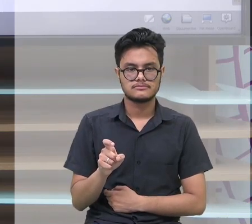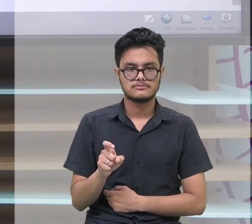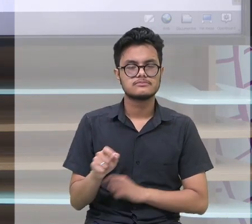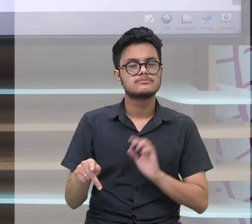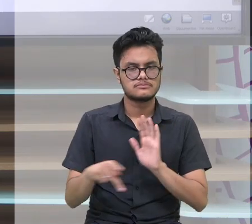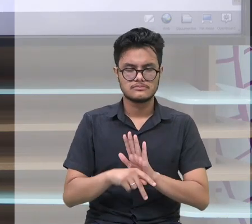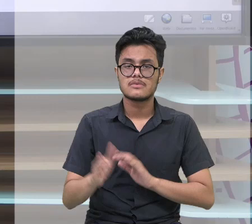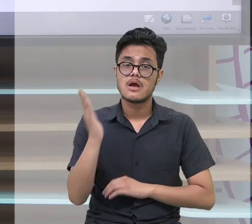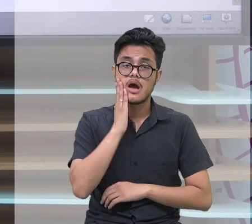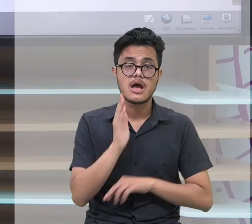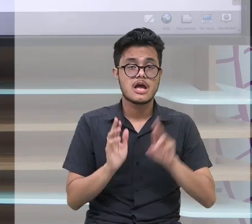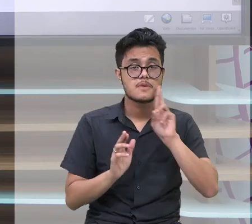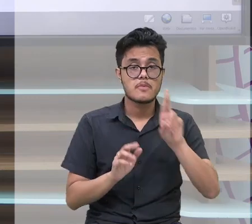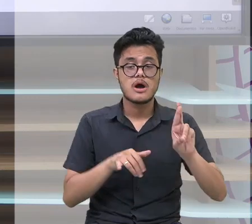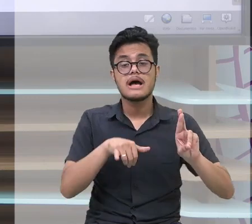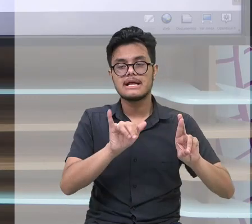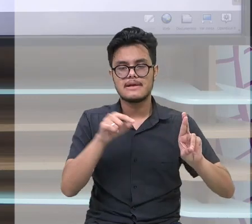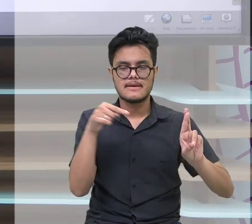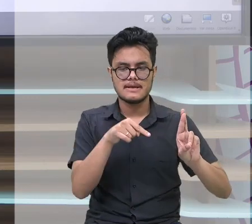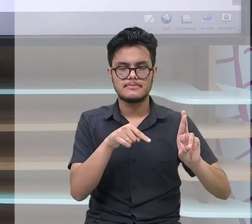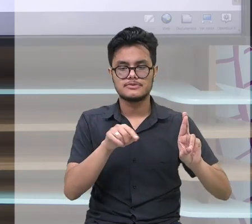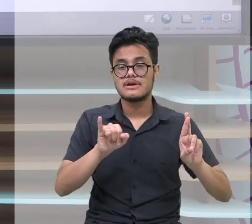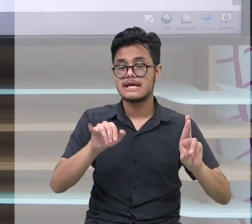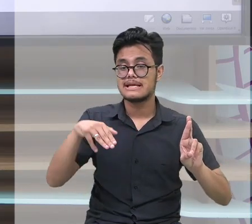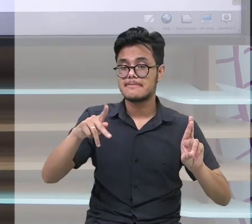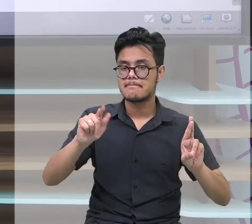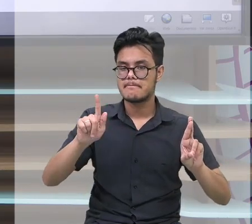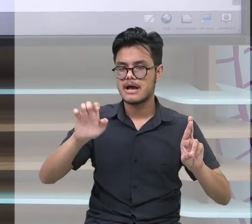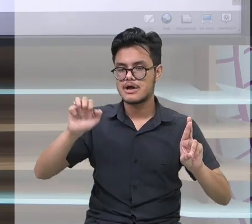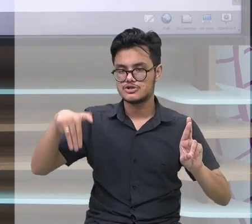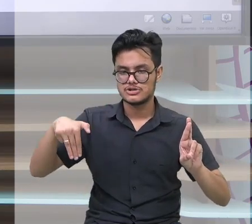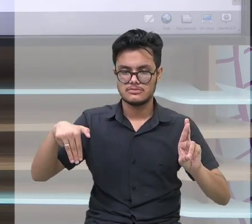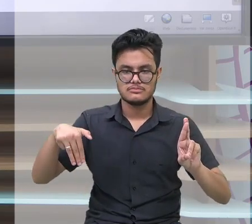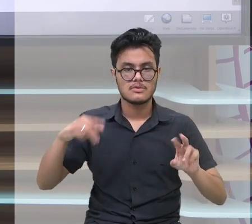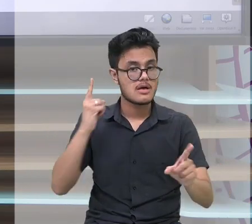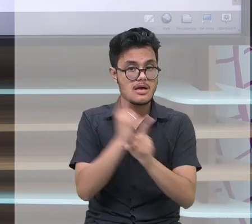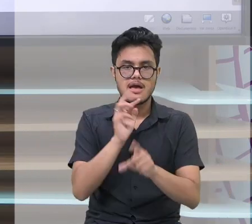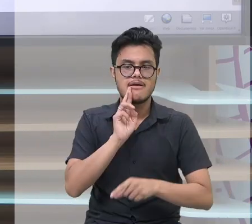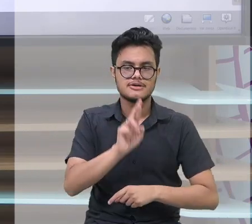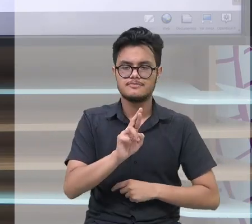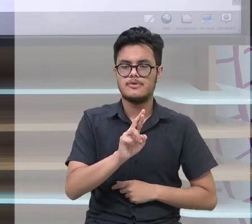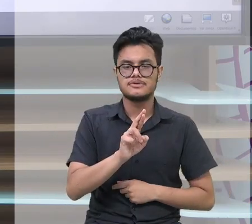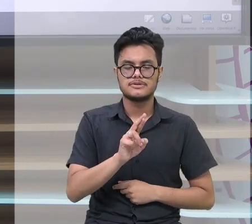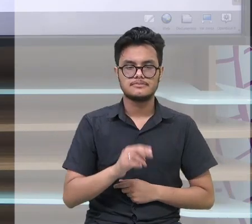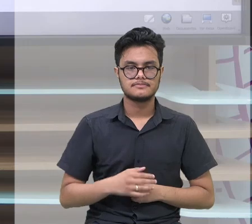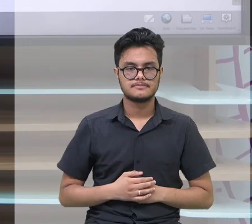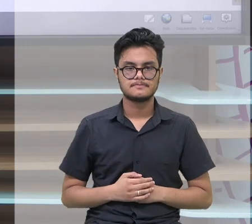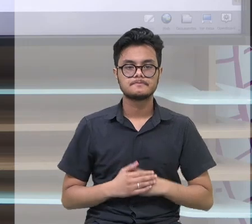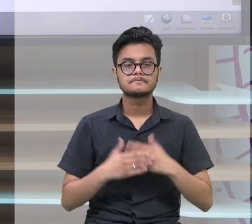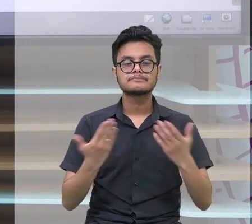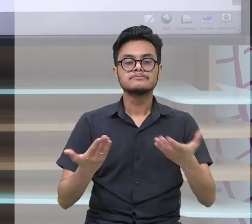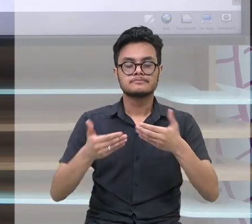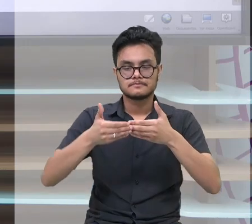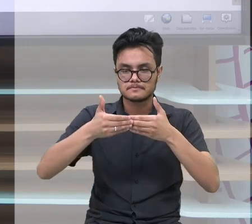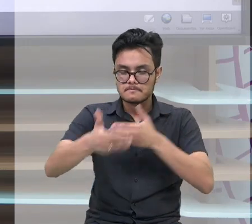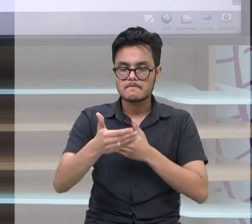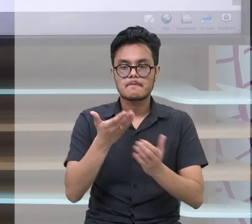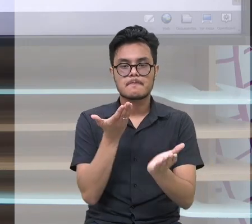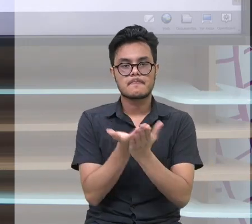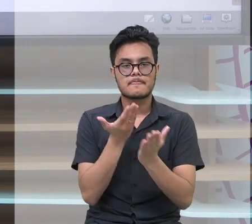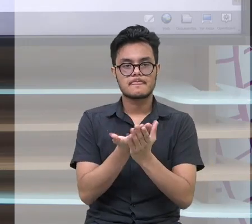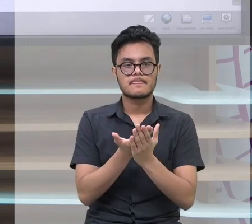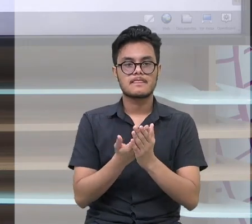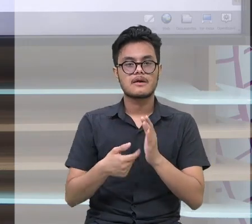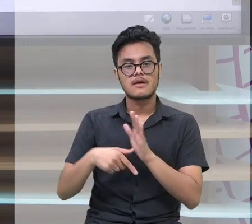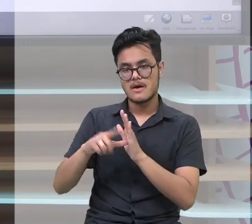y, que é a minha imagem, né? No início dos nossos estudos aqui, lá